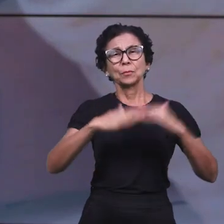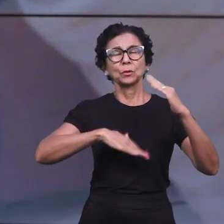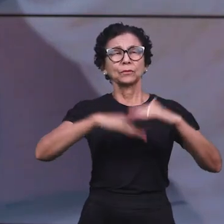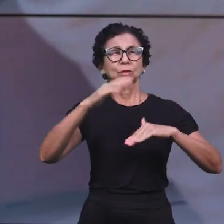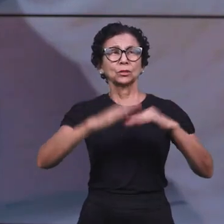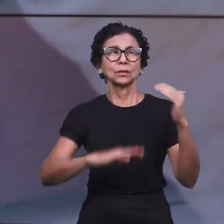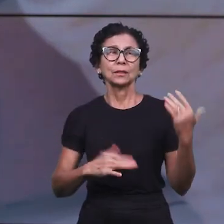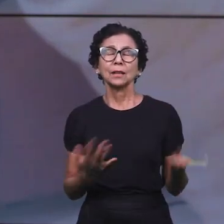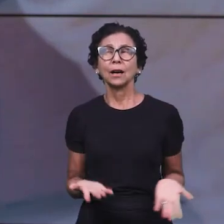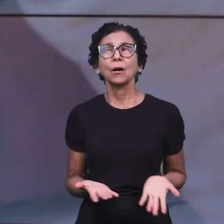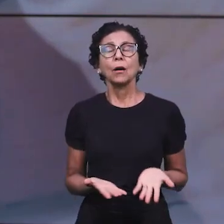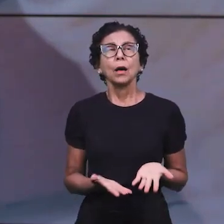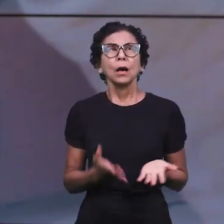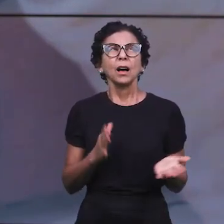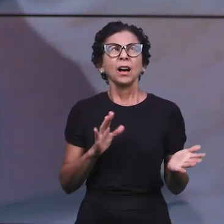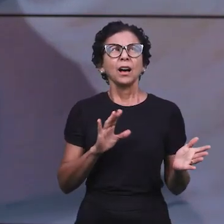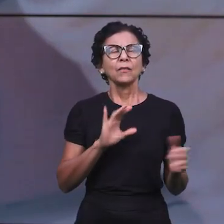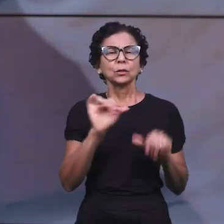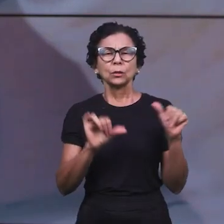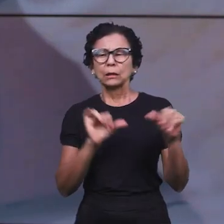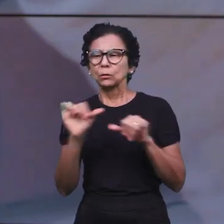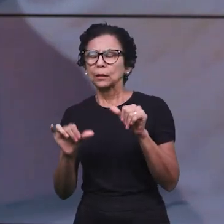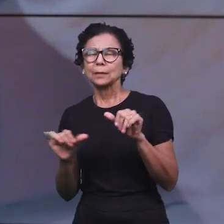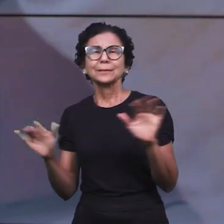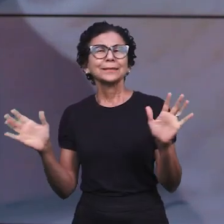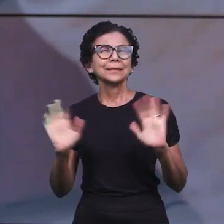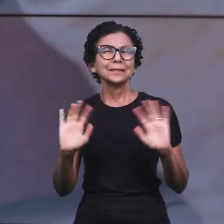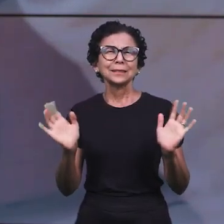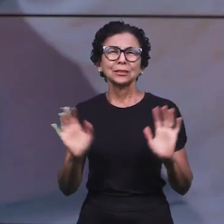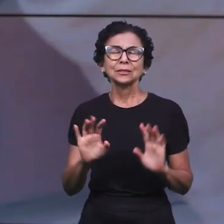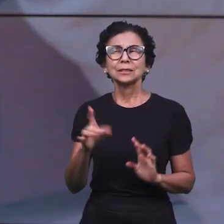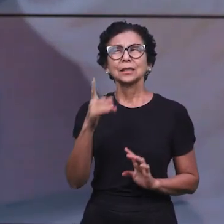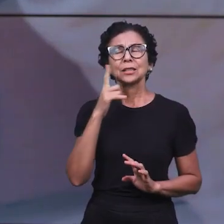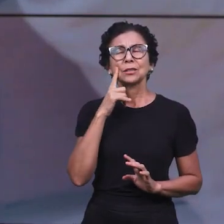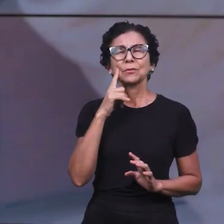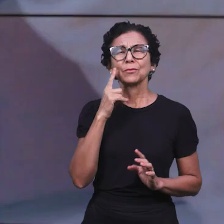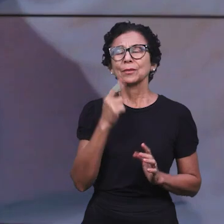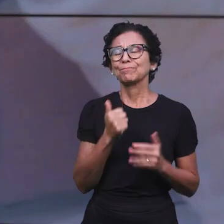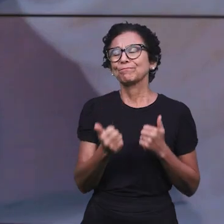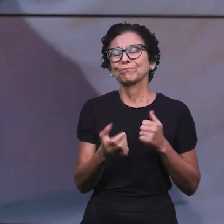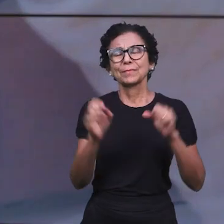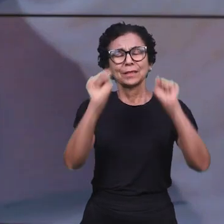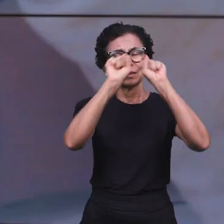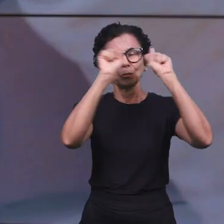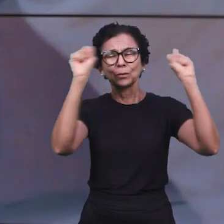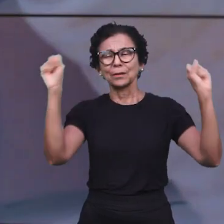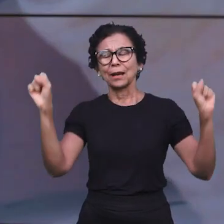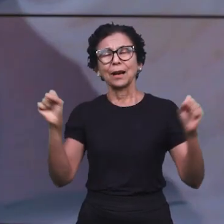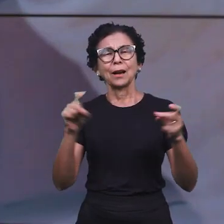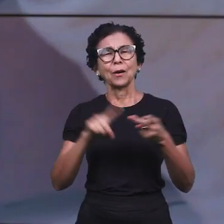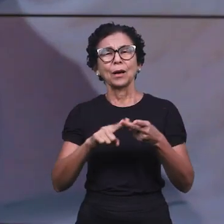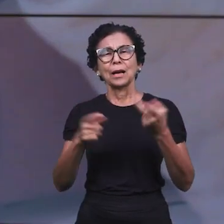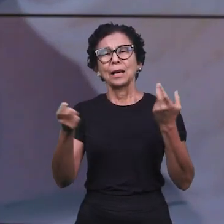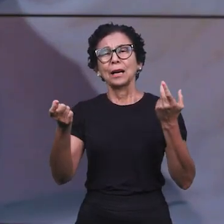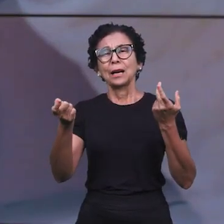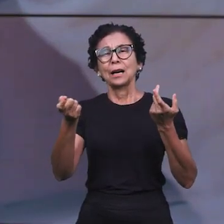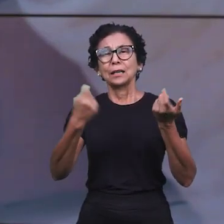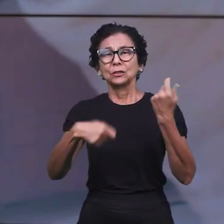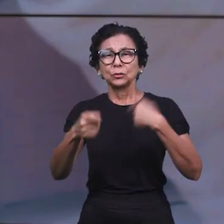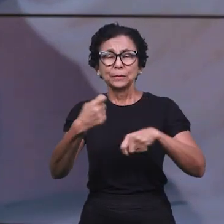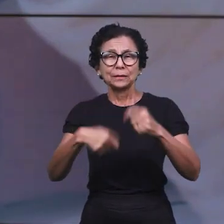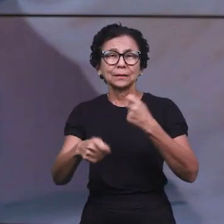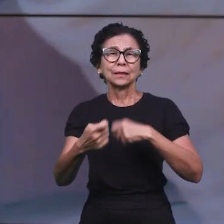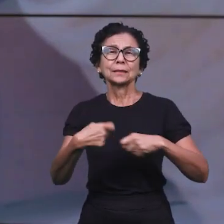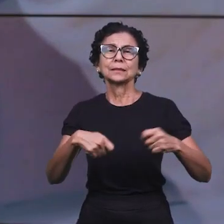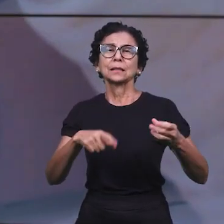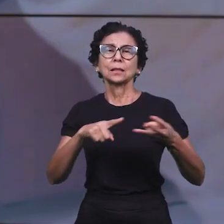área de concurso, pode ser que você se identificar mais. Pode ser a área fiscal, tribunais, administrativa, área da saúde, mas